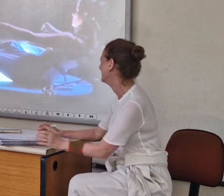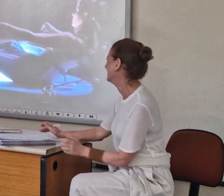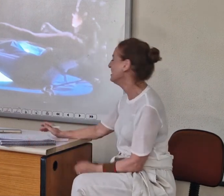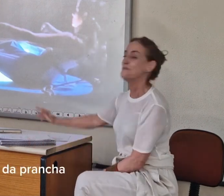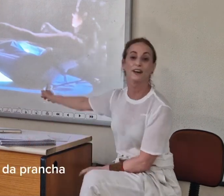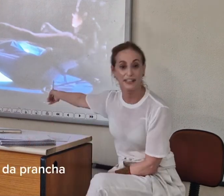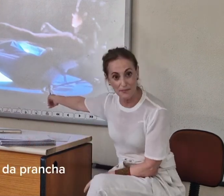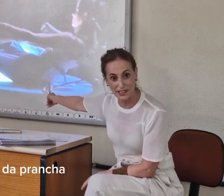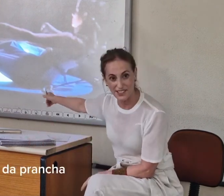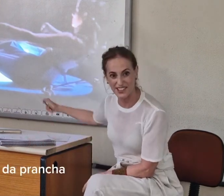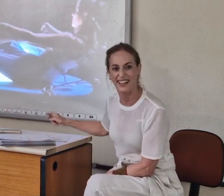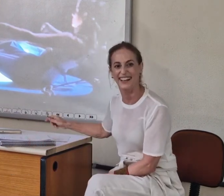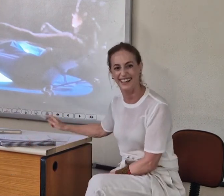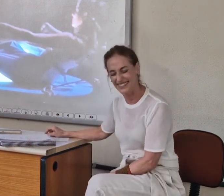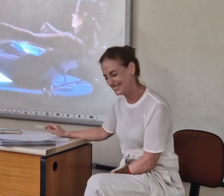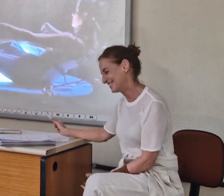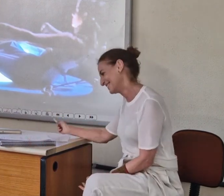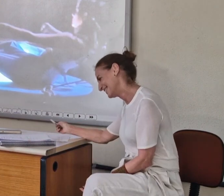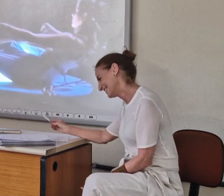prancha. Só da prancha.